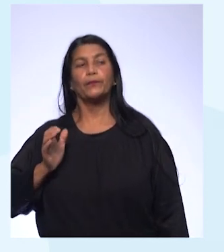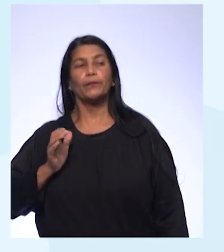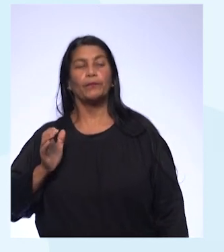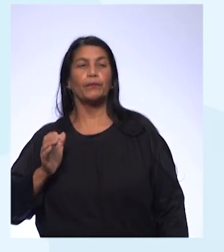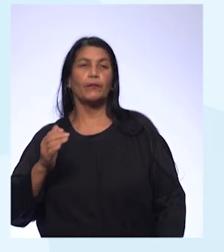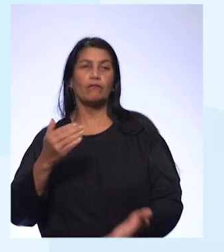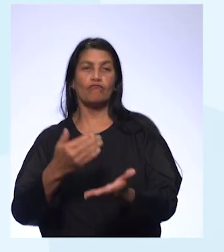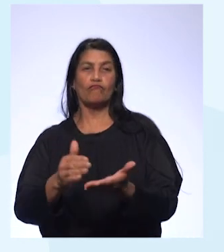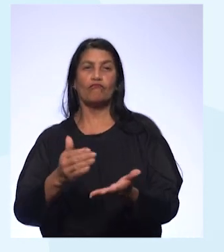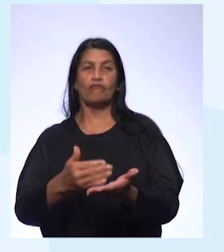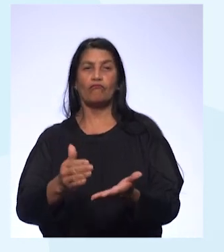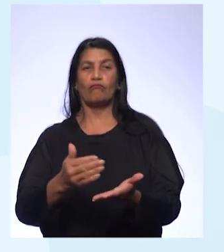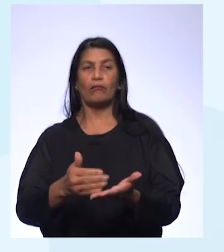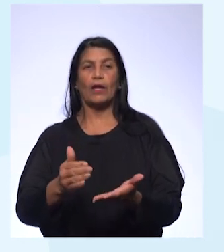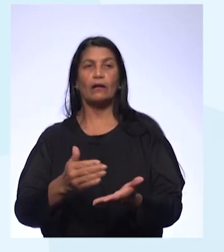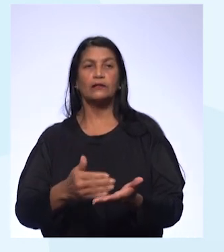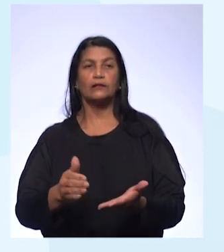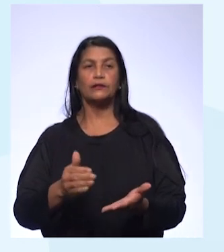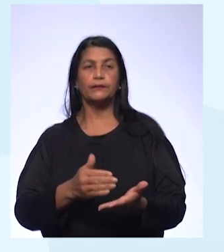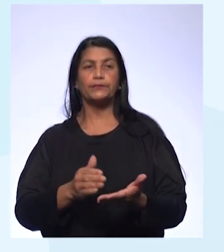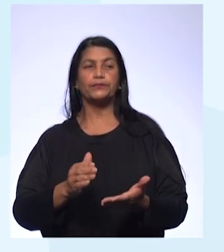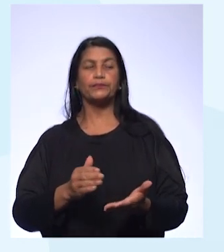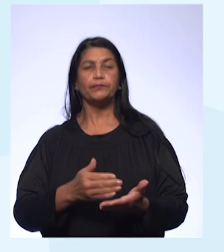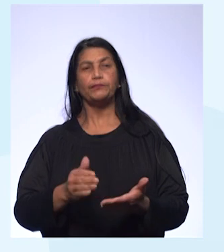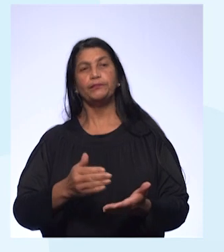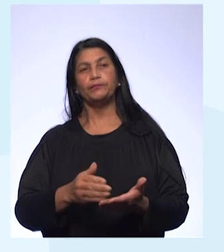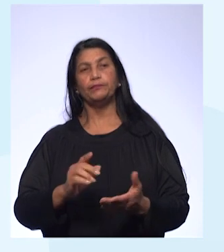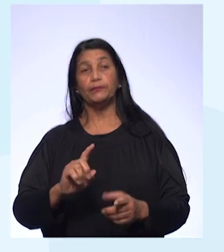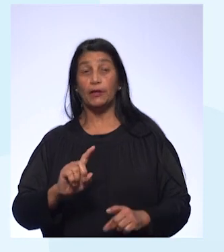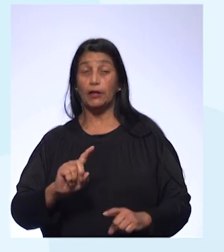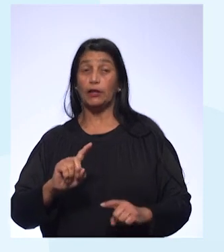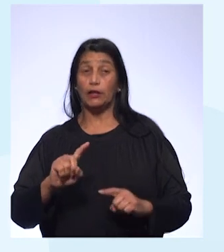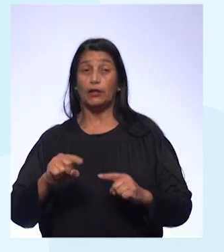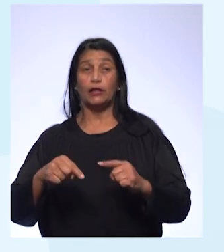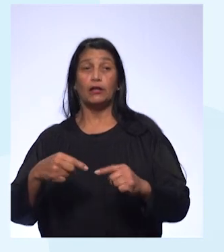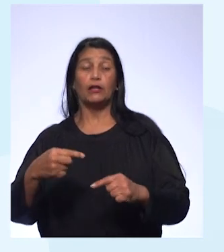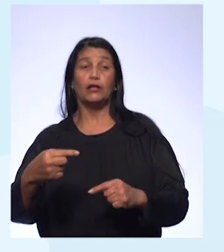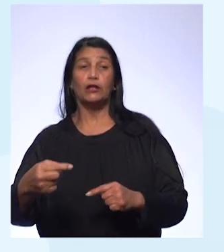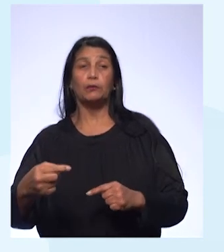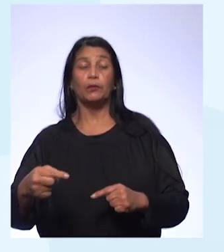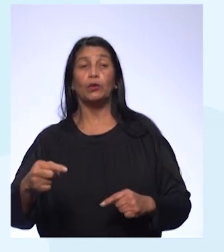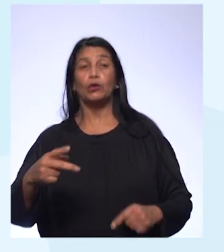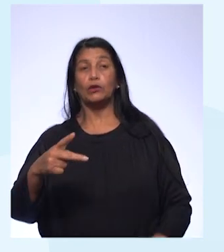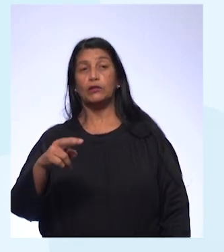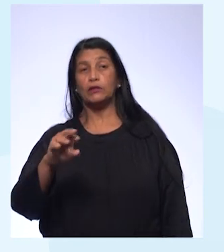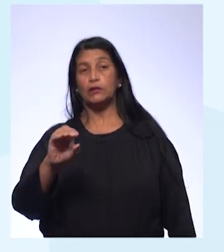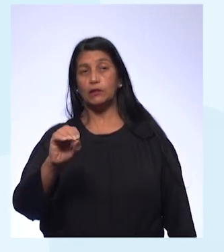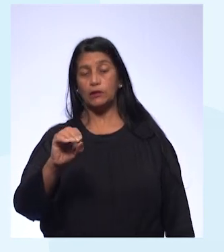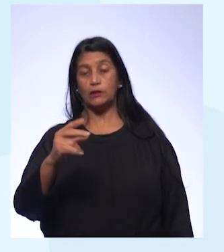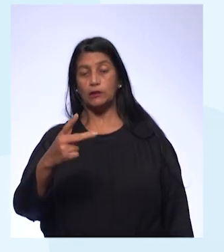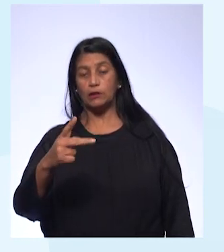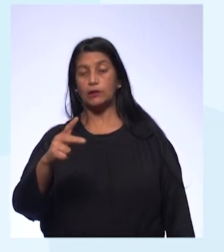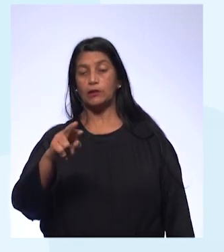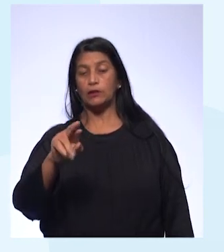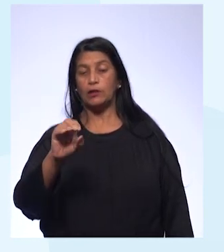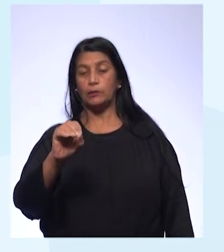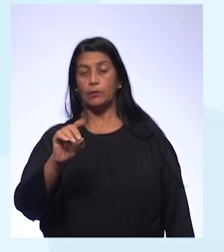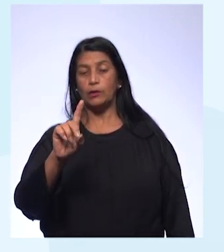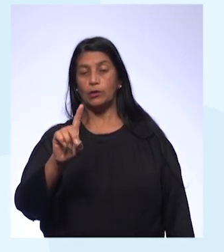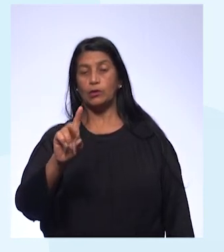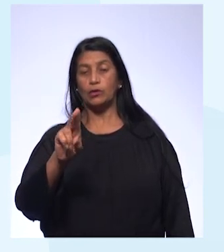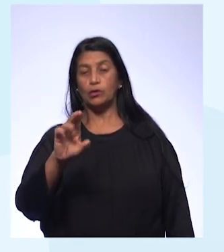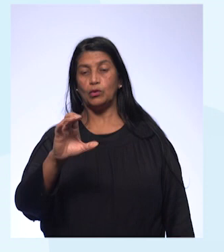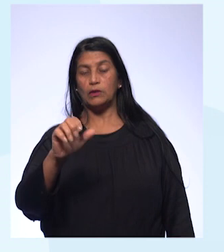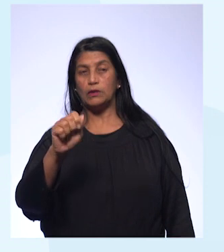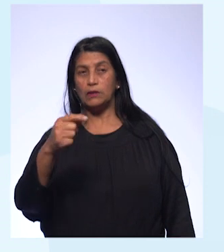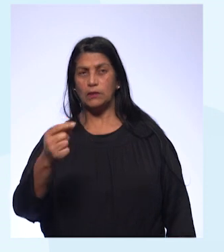do Estado nesse primeiro momento. Depois que se consolidar a produção, né, a riqueza produzida